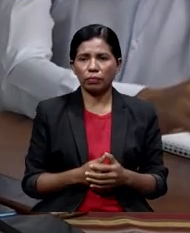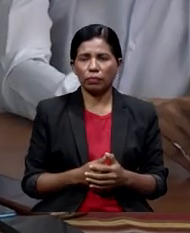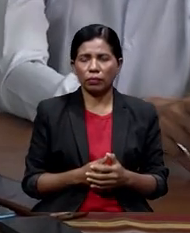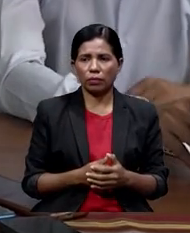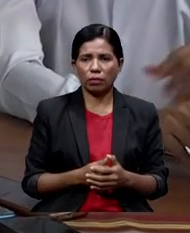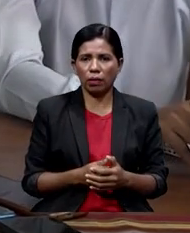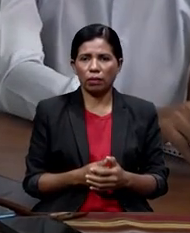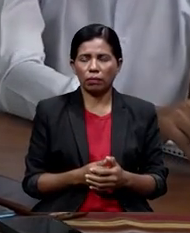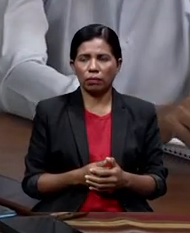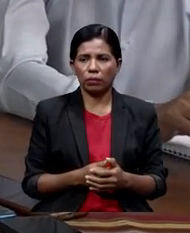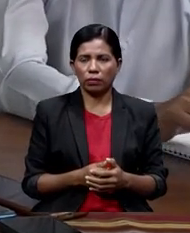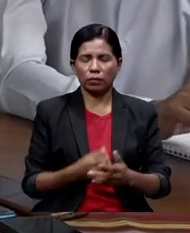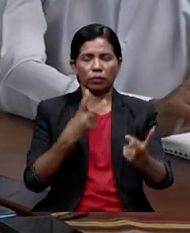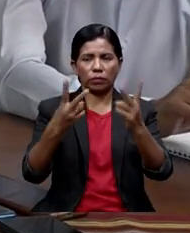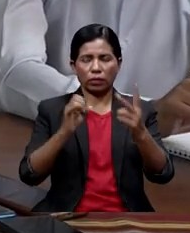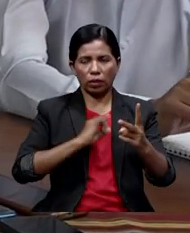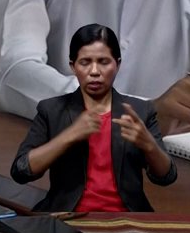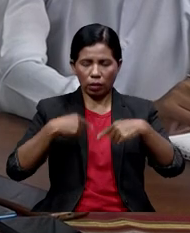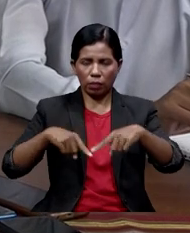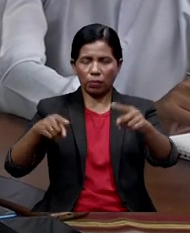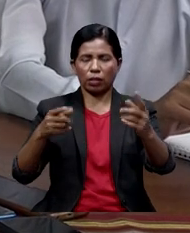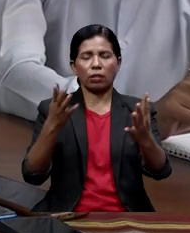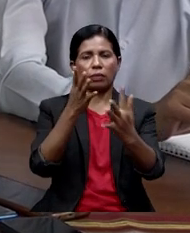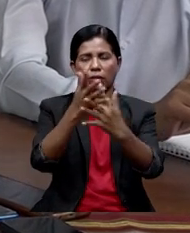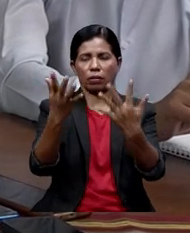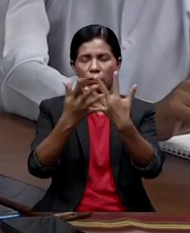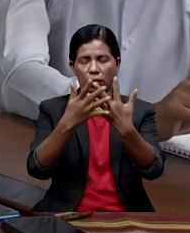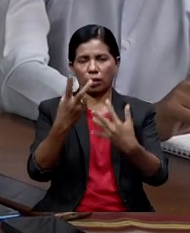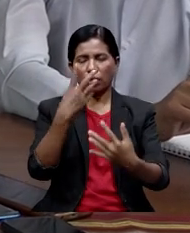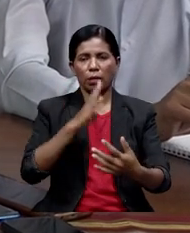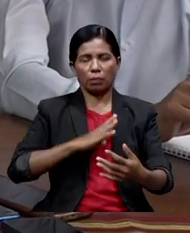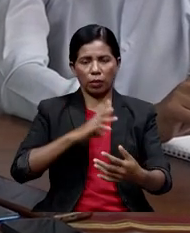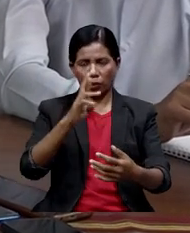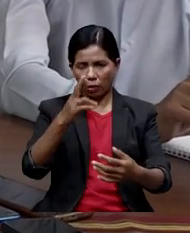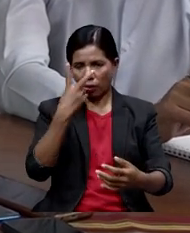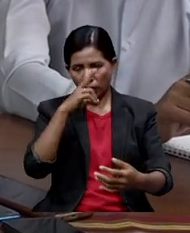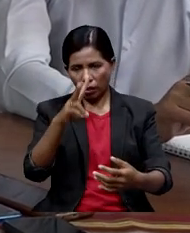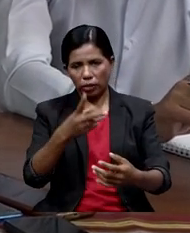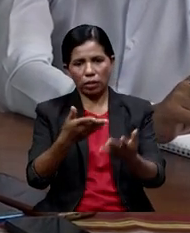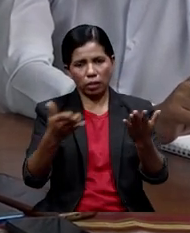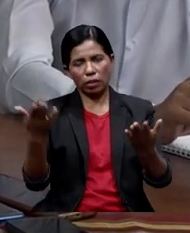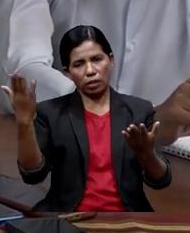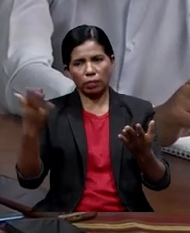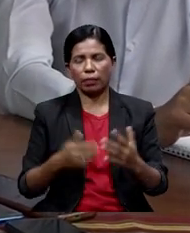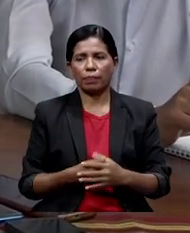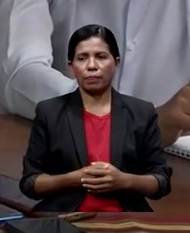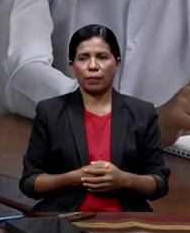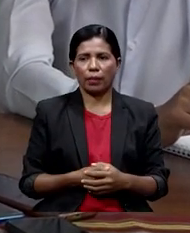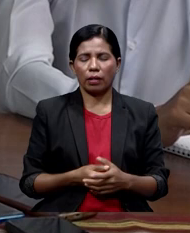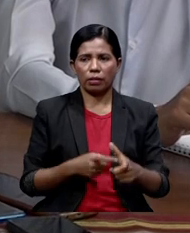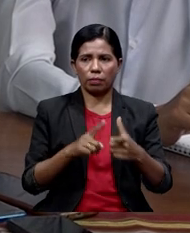e a visita foi ainda como só a prisão Becora, a situação se irá em Genevá e a